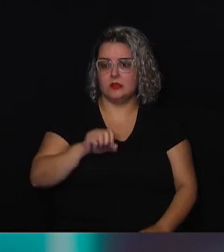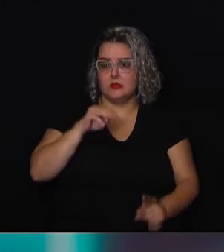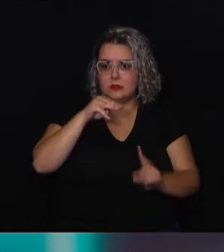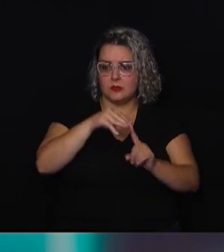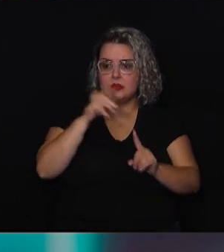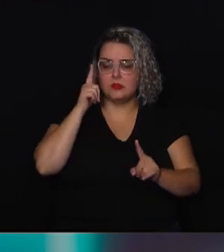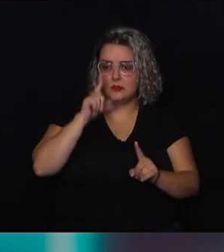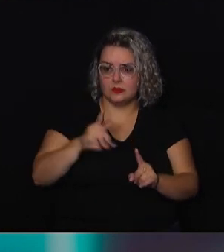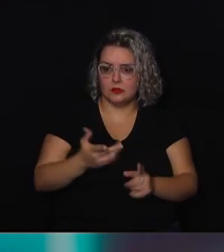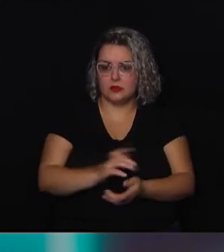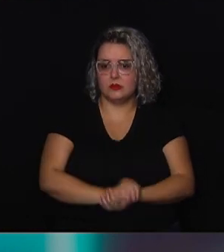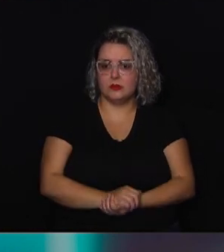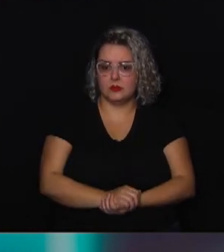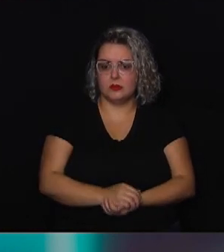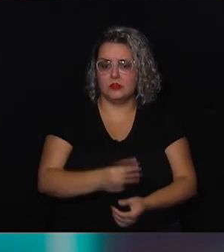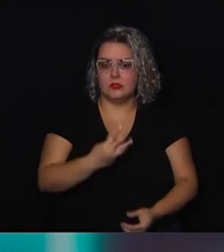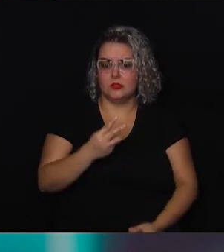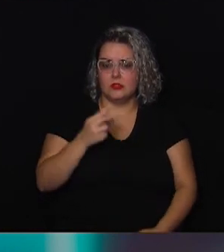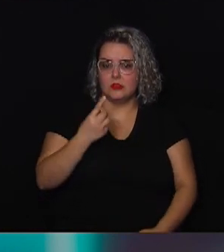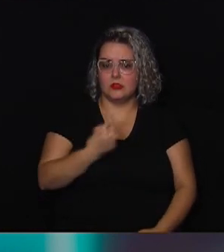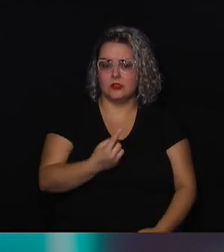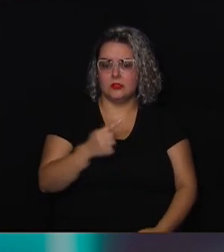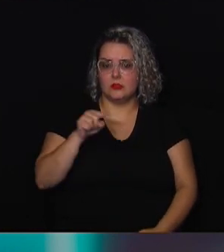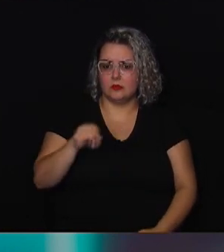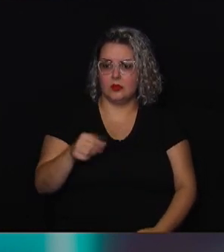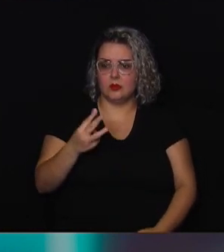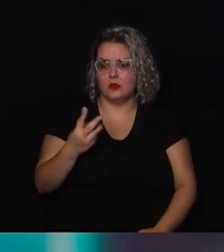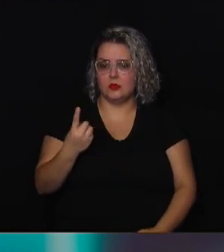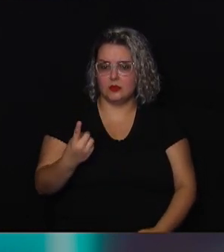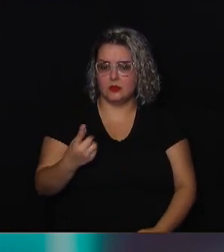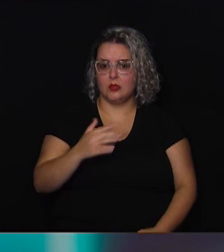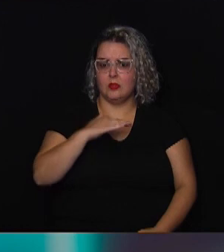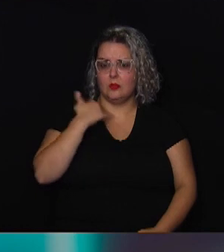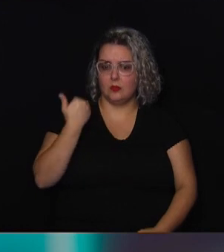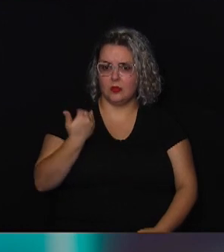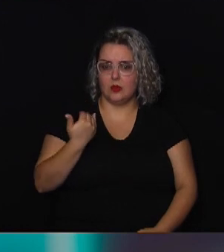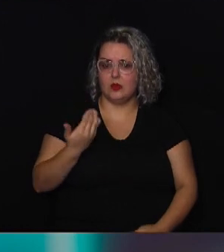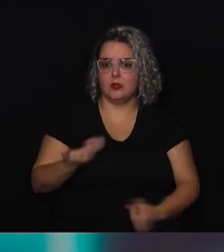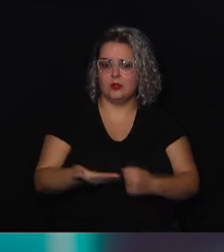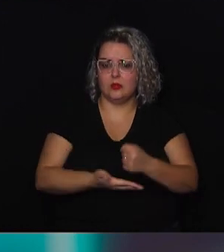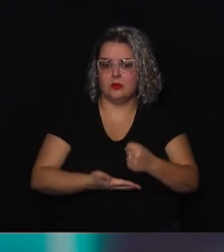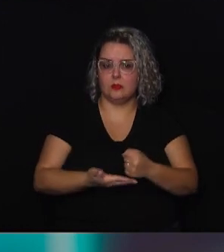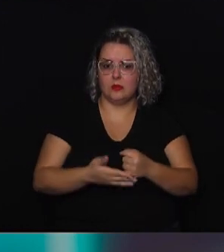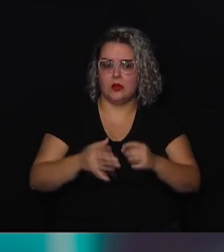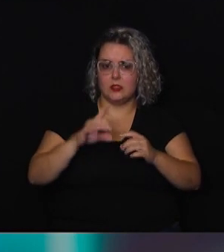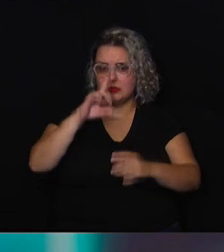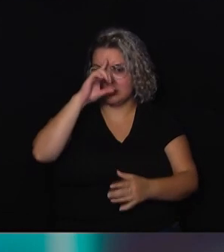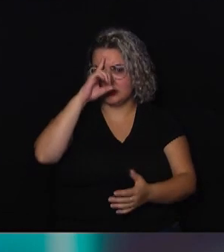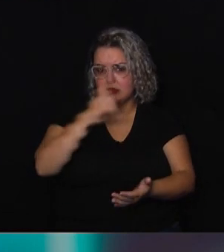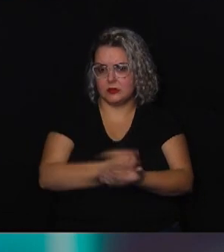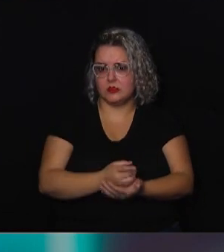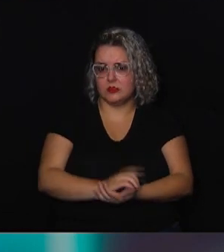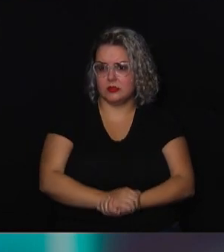fizemos 3,31. Óbitos por causa básica definida.